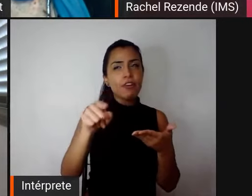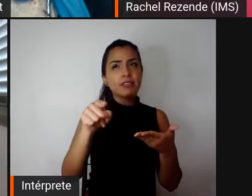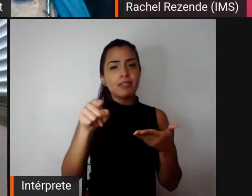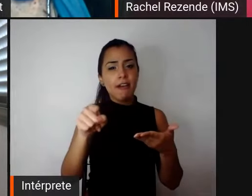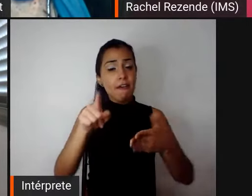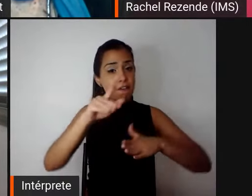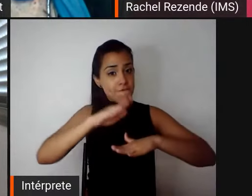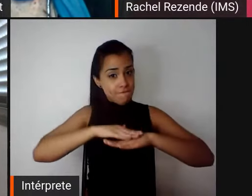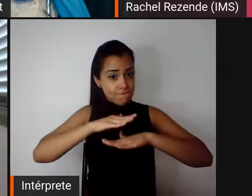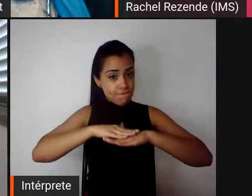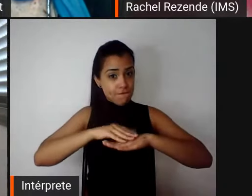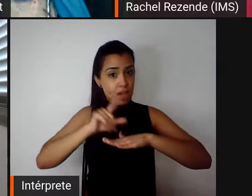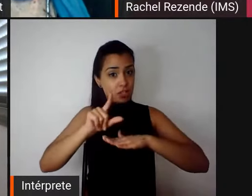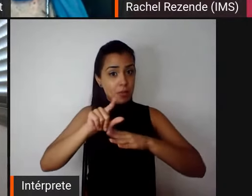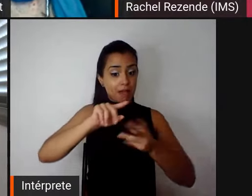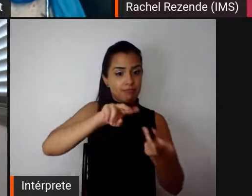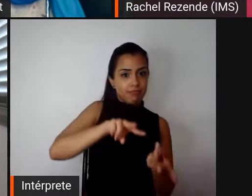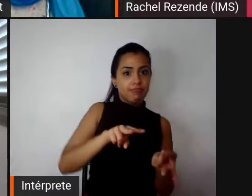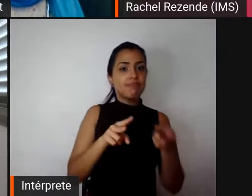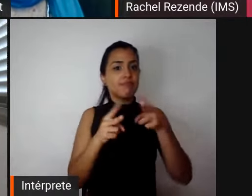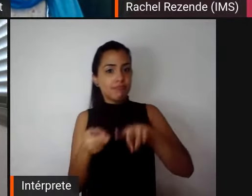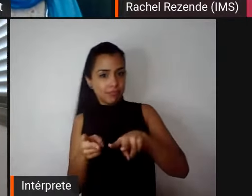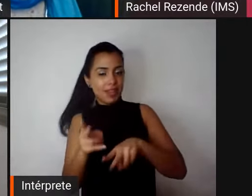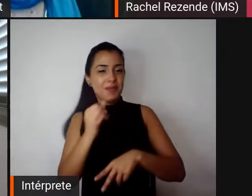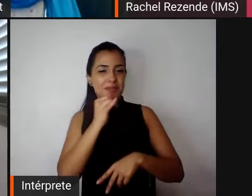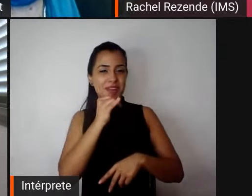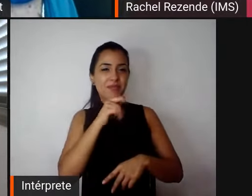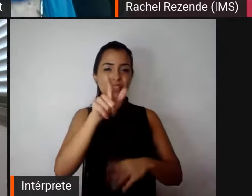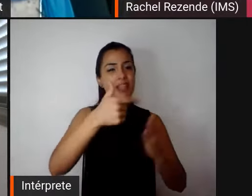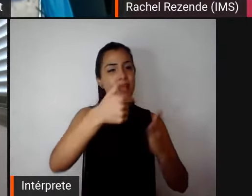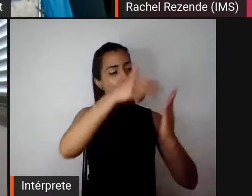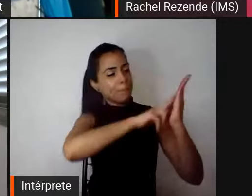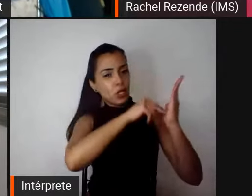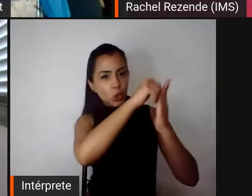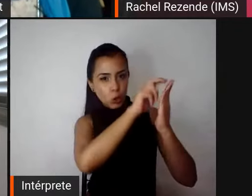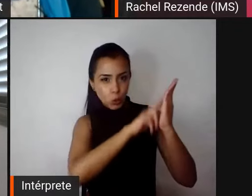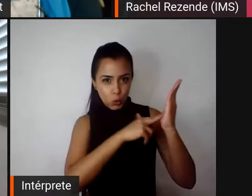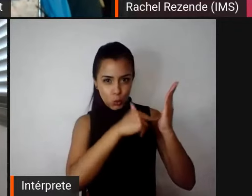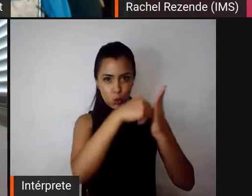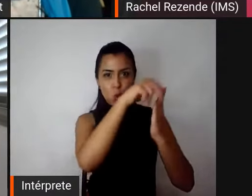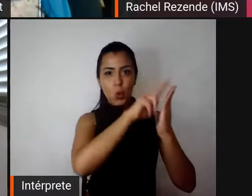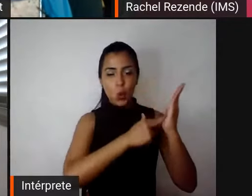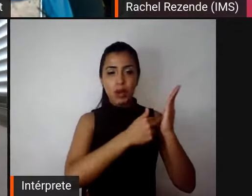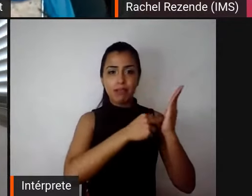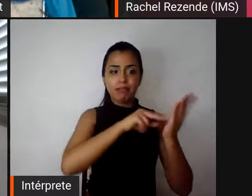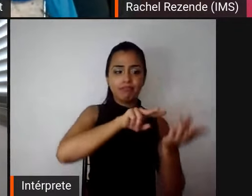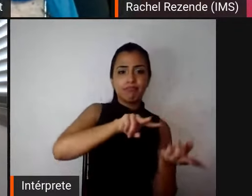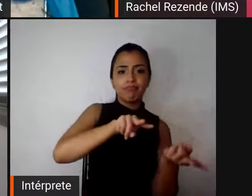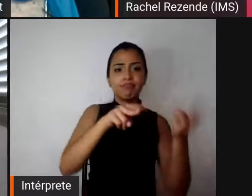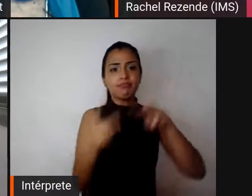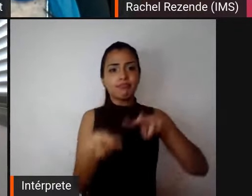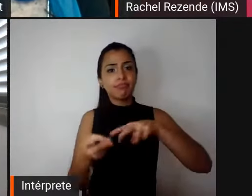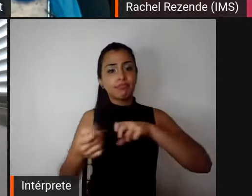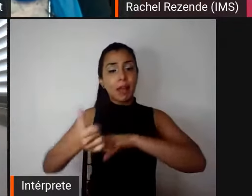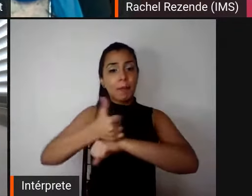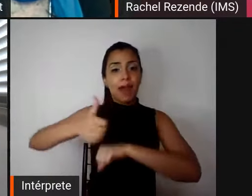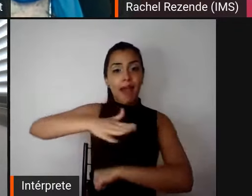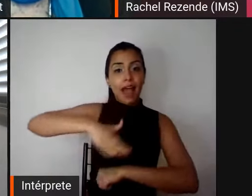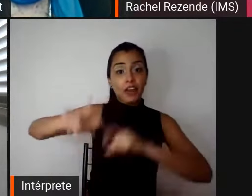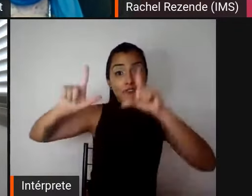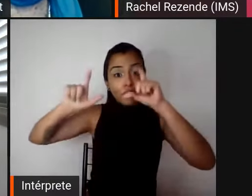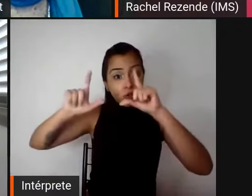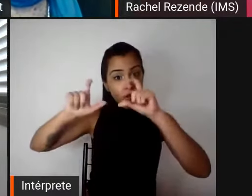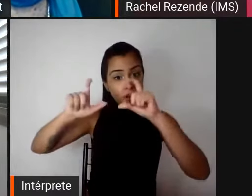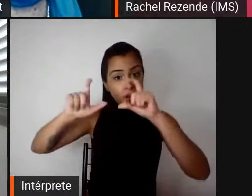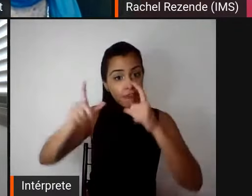faz uma transição da pintura, né, das artes plásticas, para a fotografia, né, quer dizer, algo que,